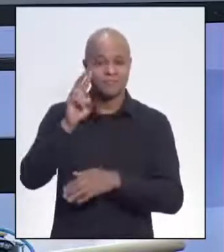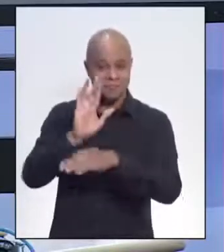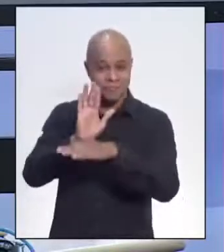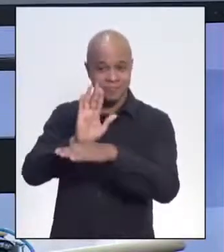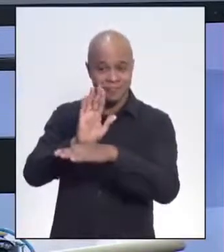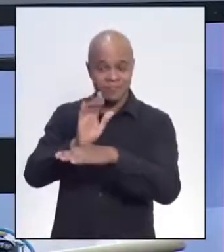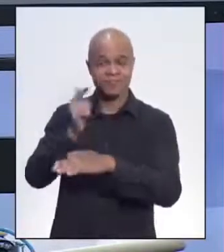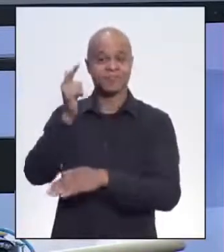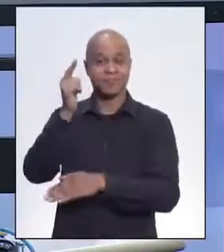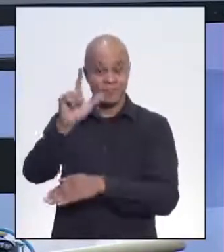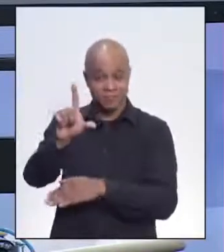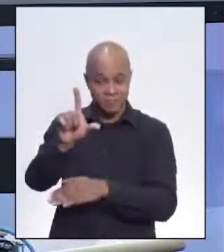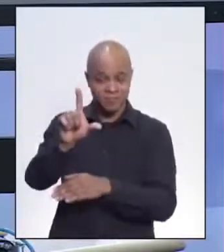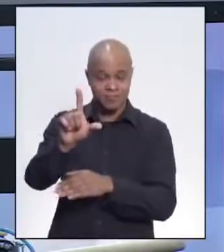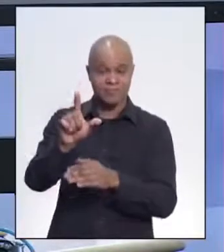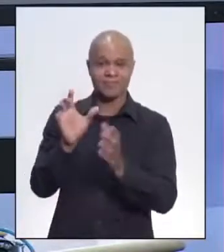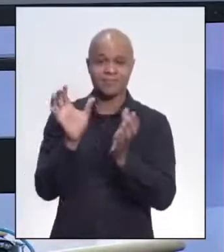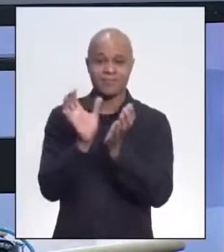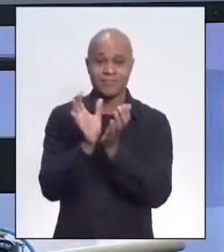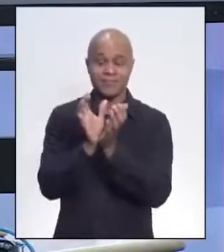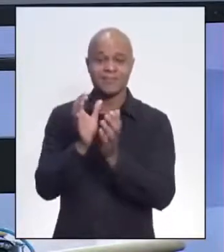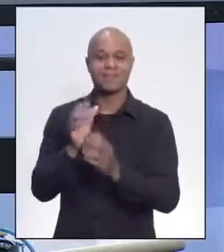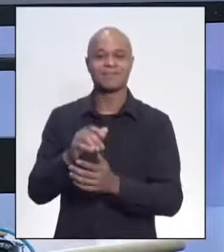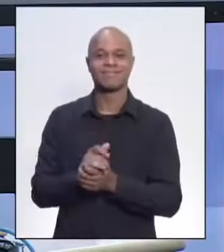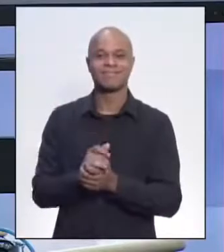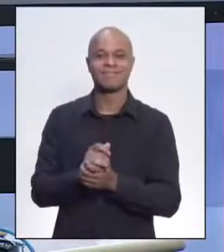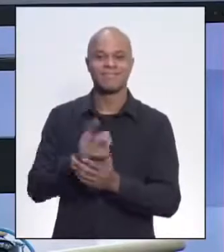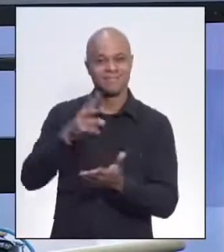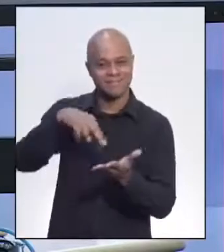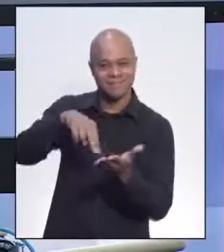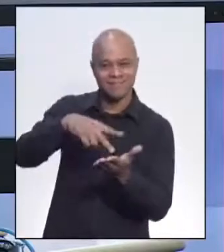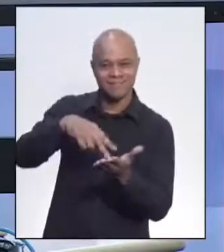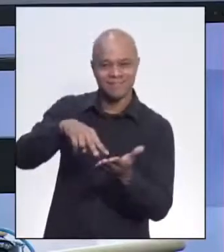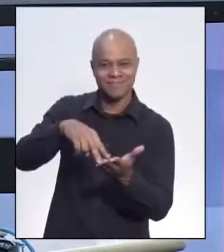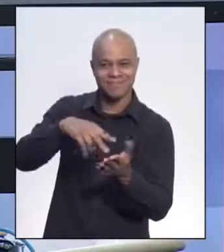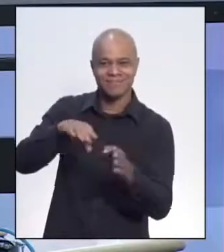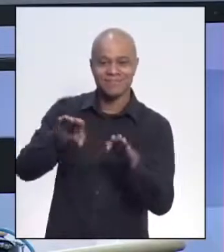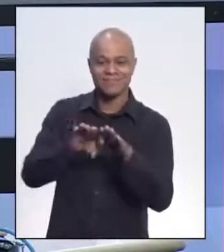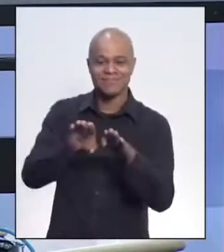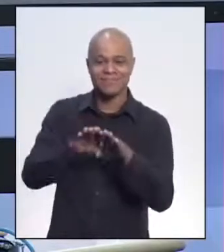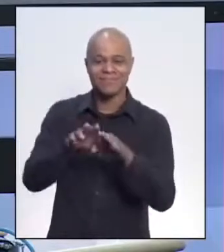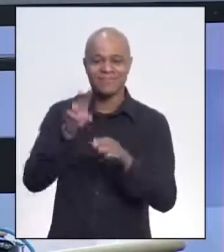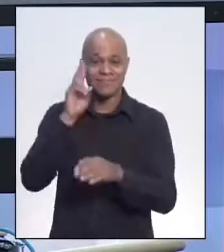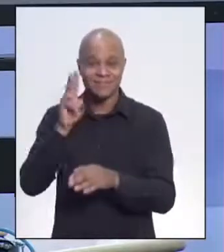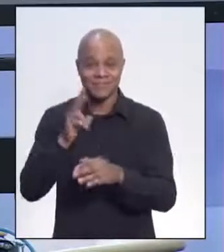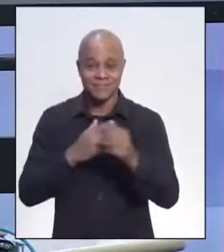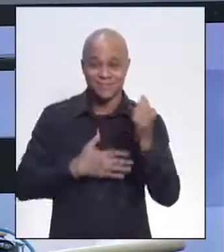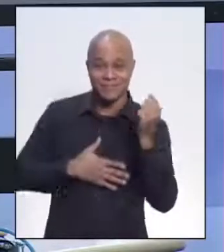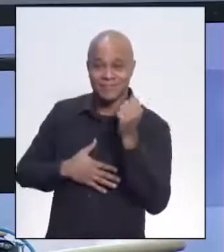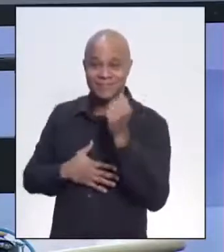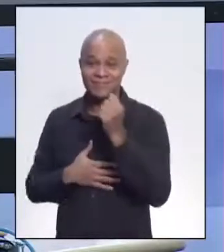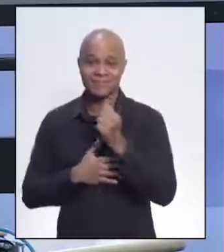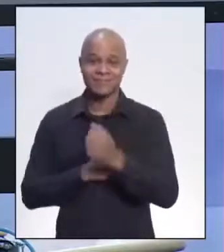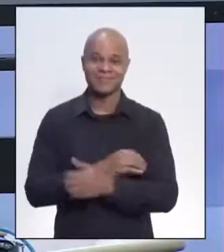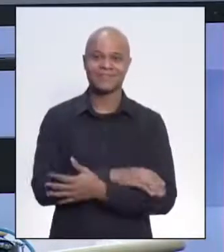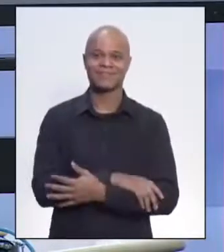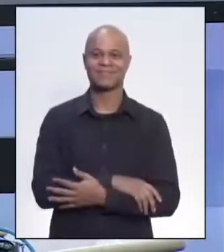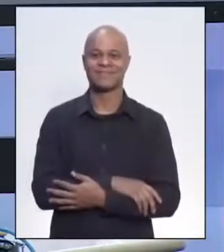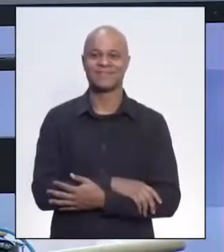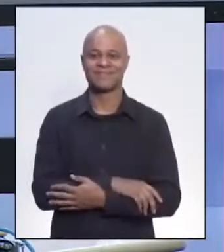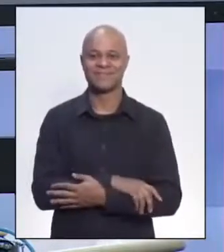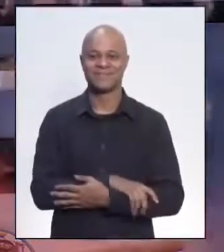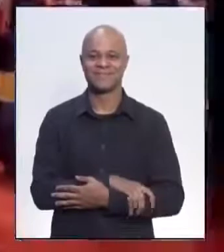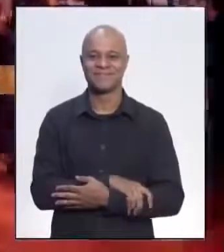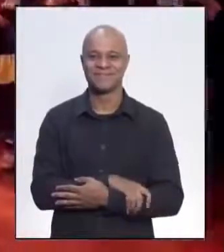um vídeo, que é uma roda de coco. Espero que vocês gostem e analisem os fatores do movimento.